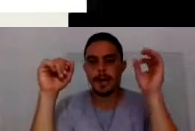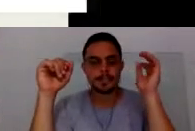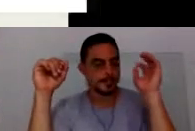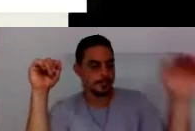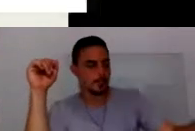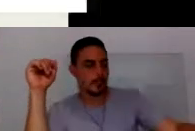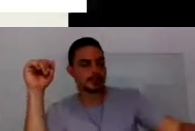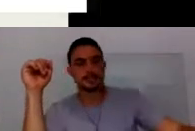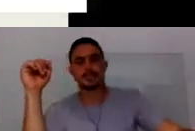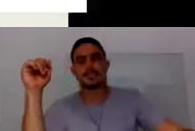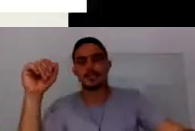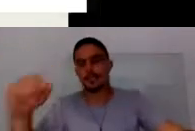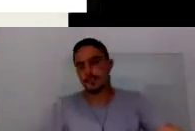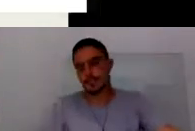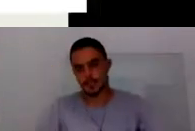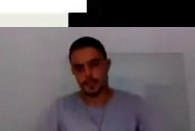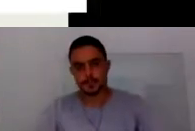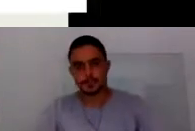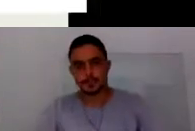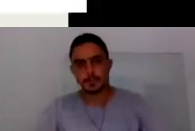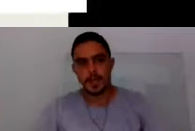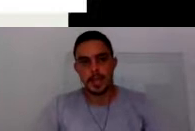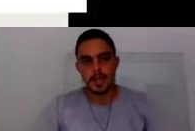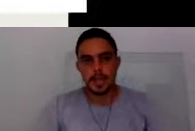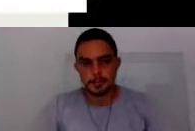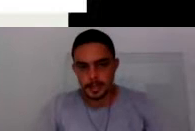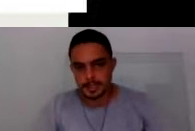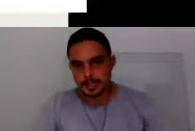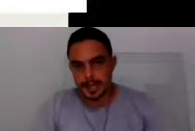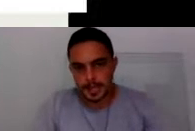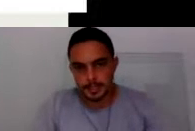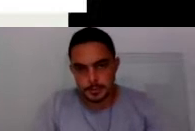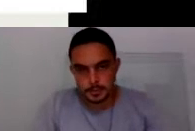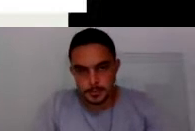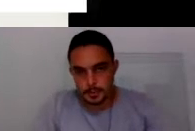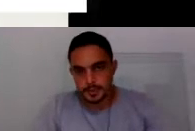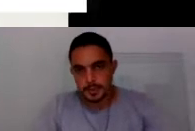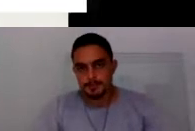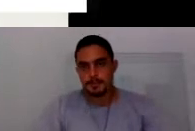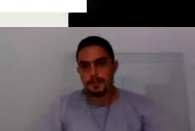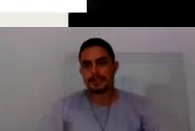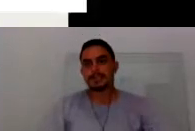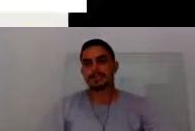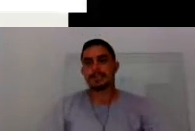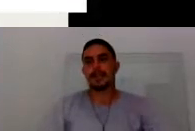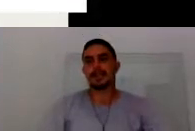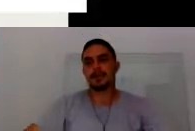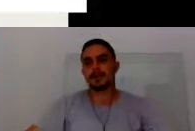volumétrico tem uma massa de 462 gramas. E que após a secagem